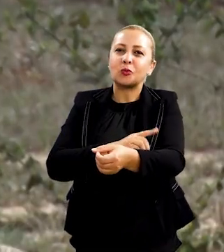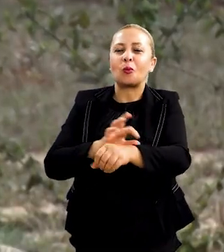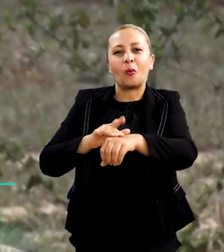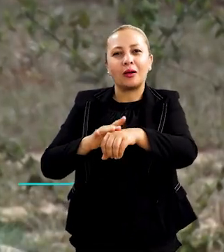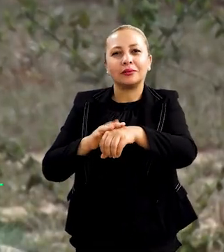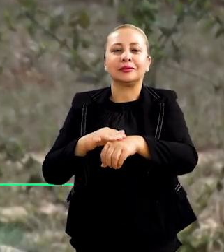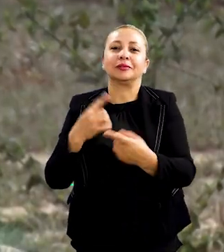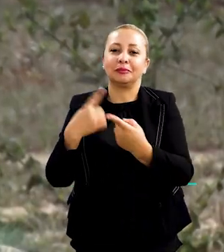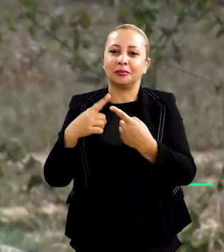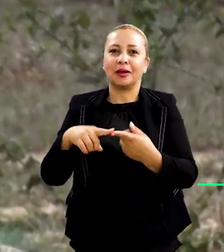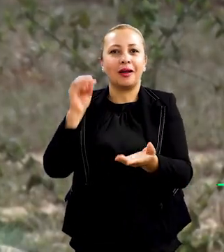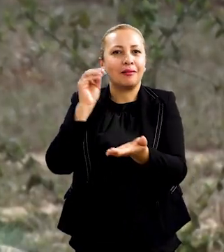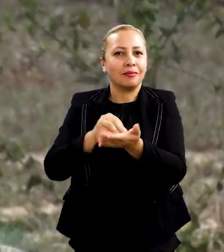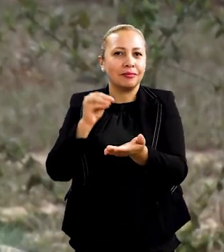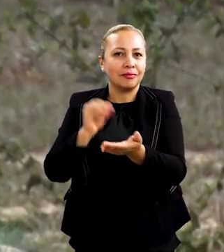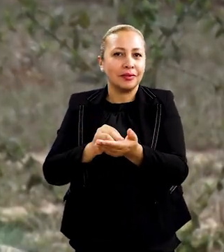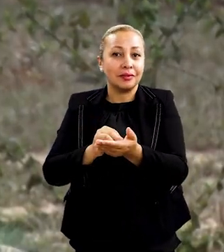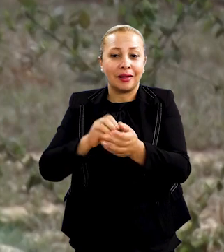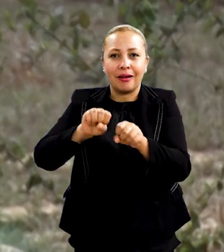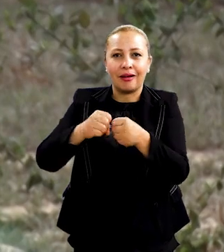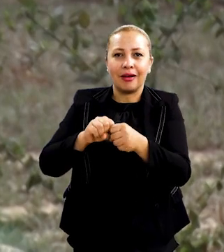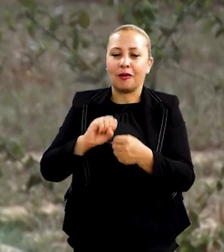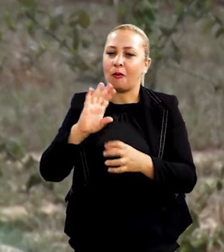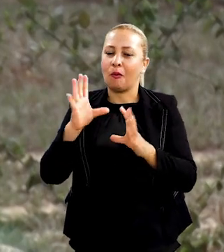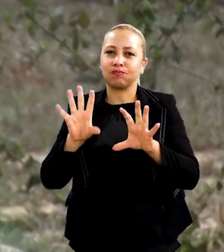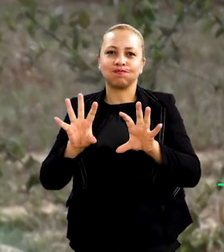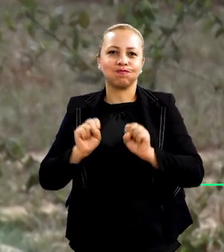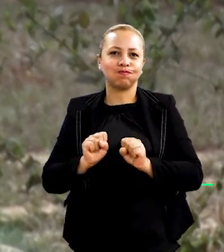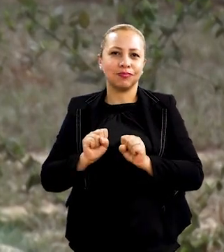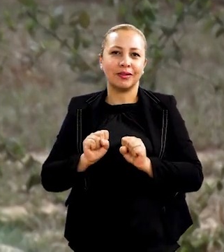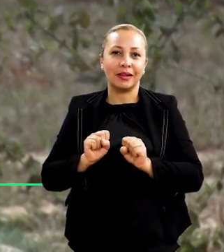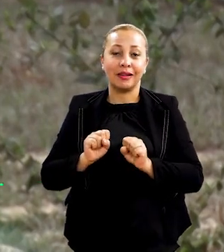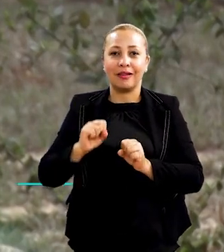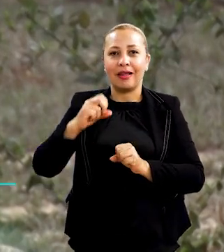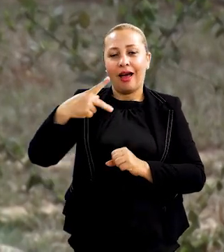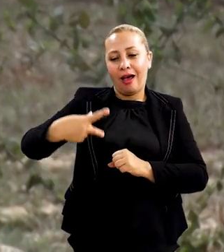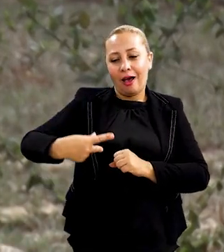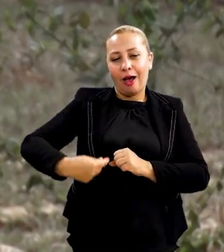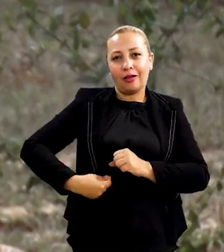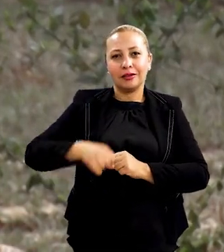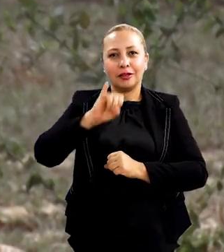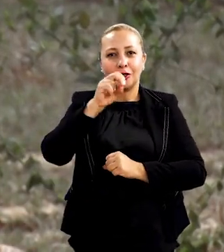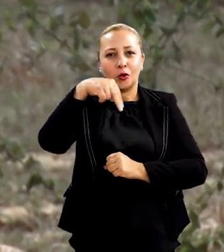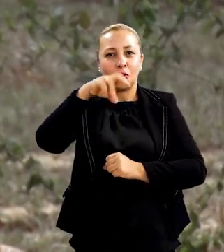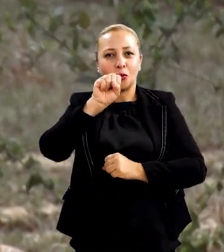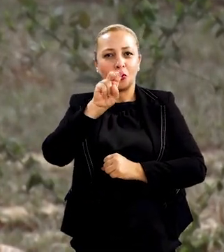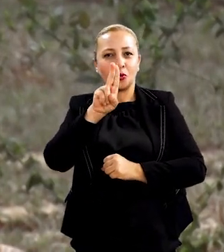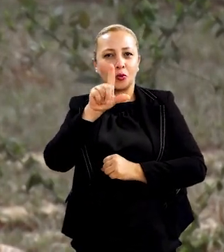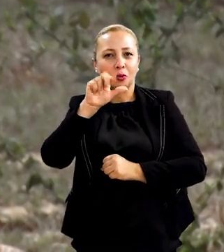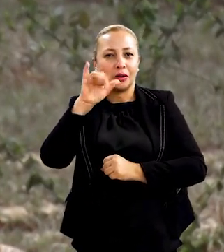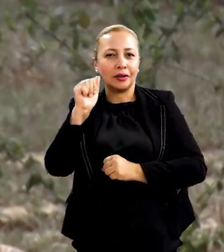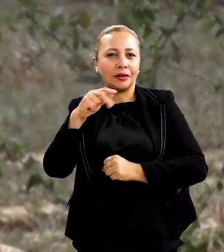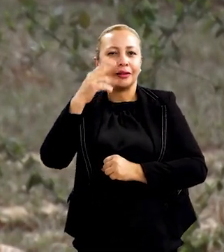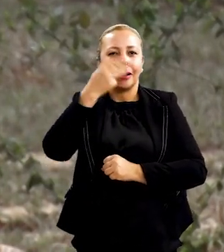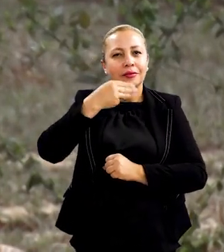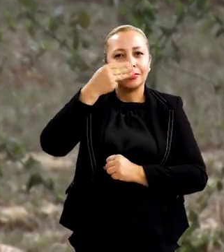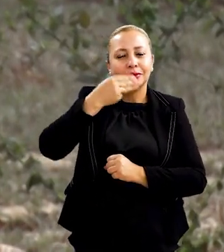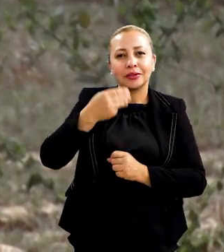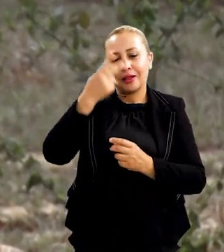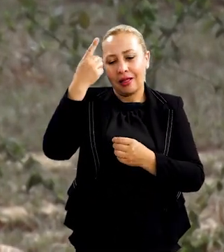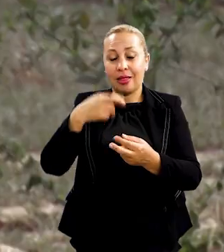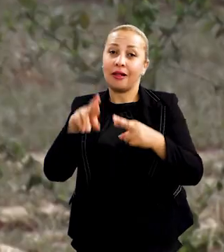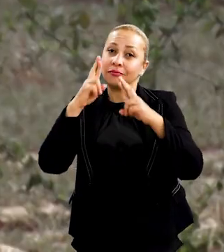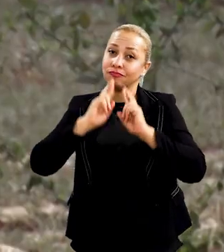que é causada pela insuficiência ou má absorção da insulina, responsável pela regulação